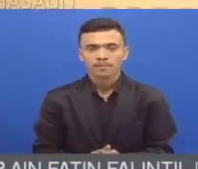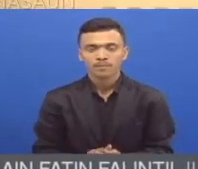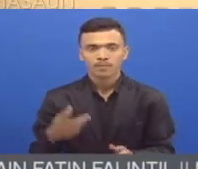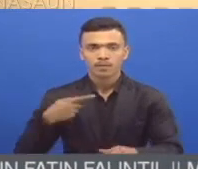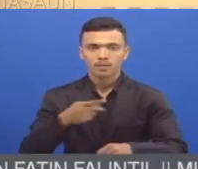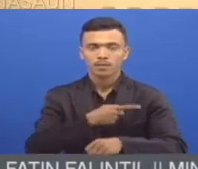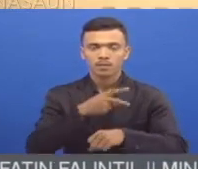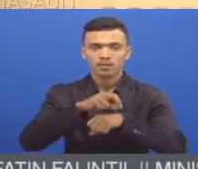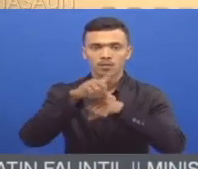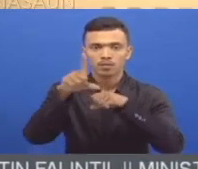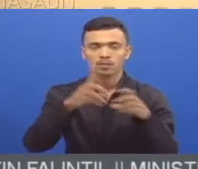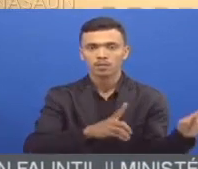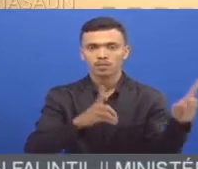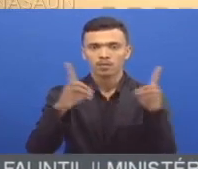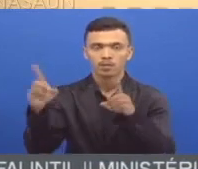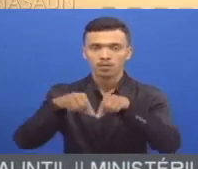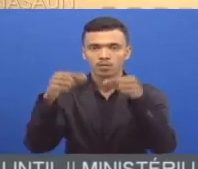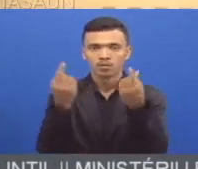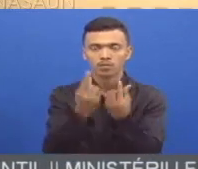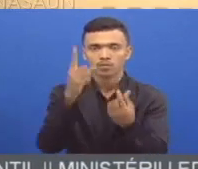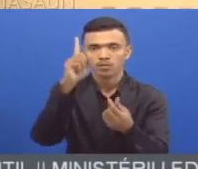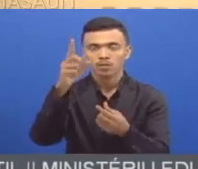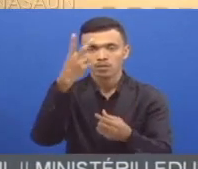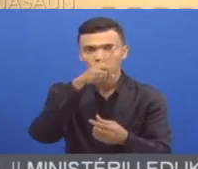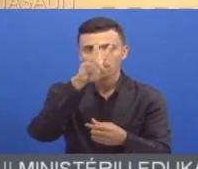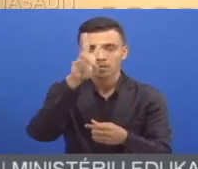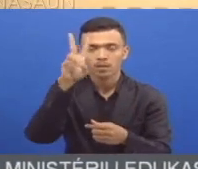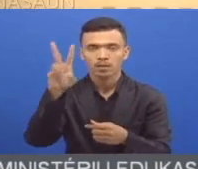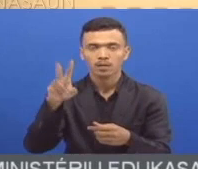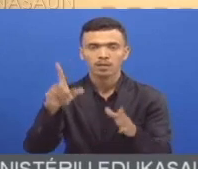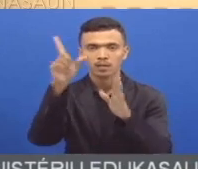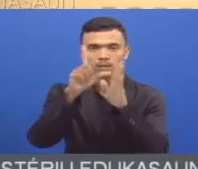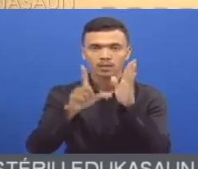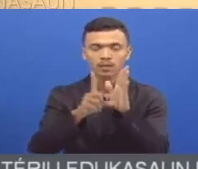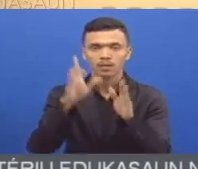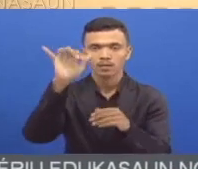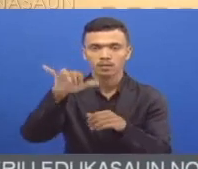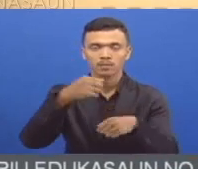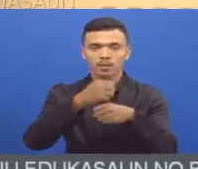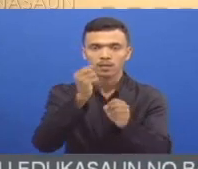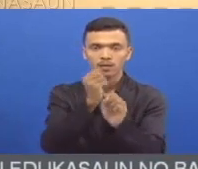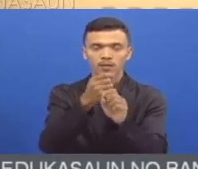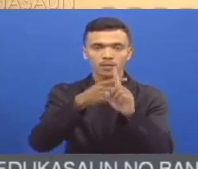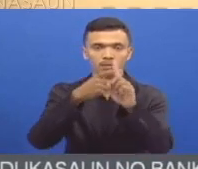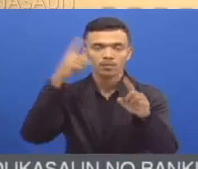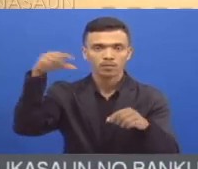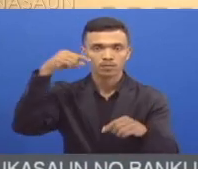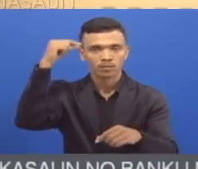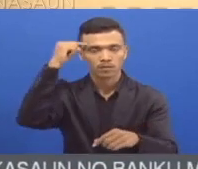Parlamento Nacional cria uma equipa ida onde halo identificação da legislação sira nebe produz ona o seu governo